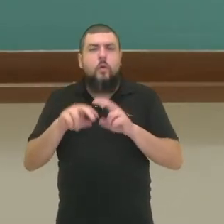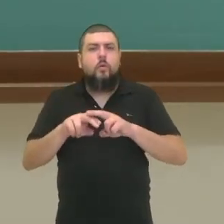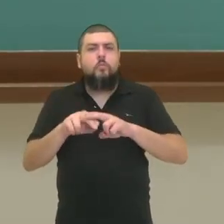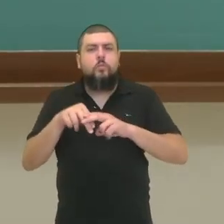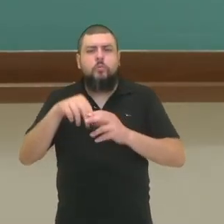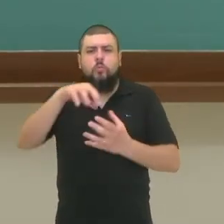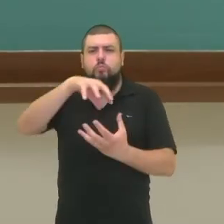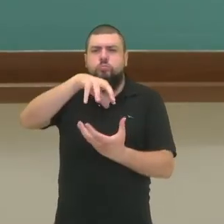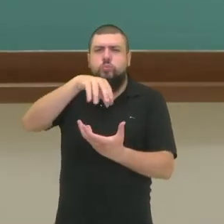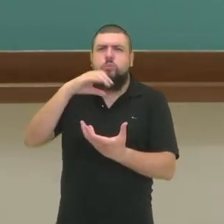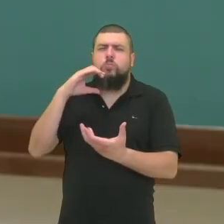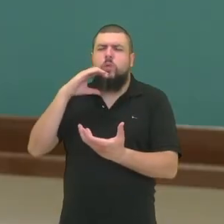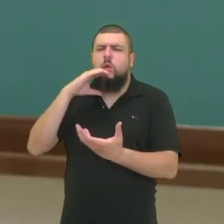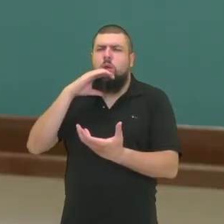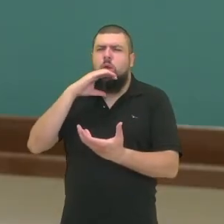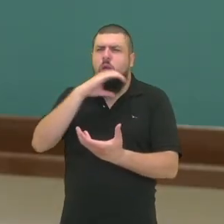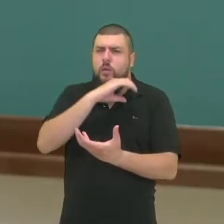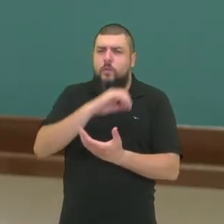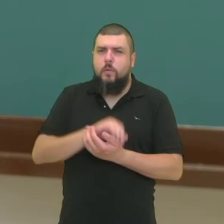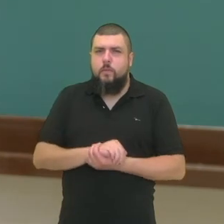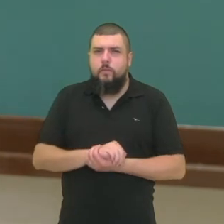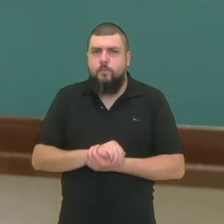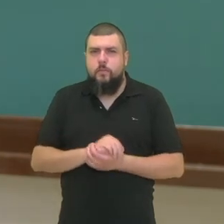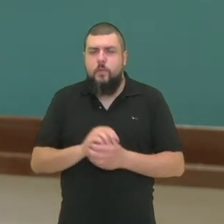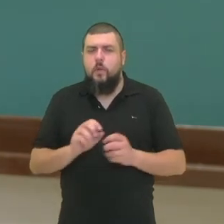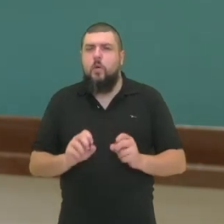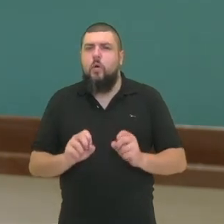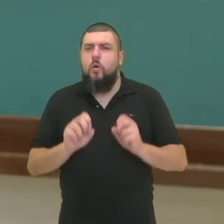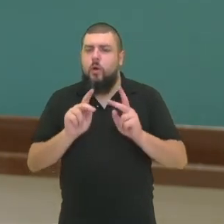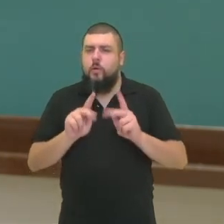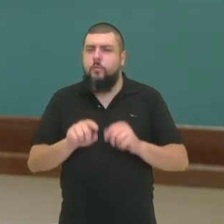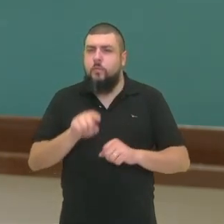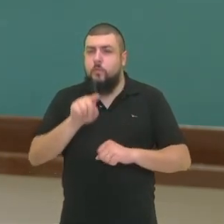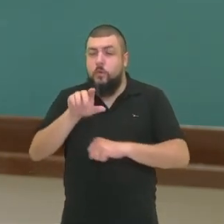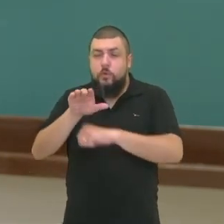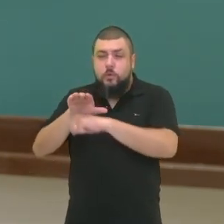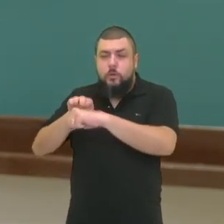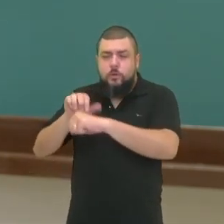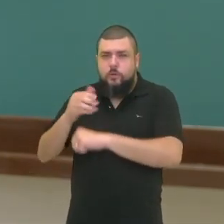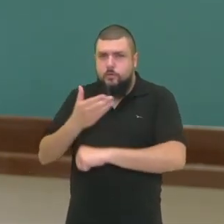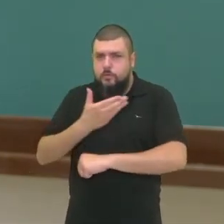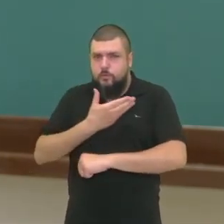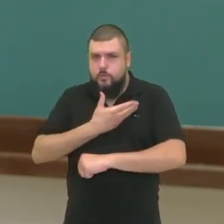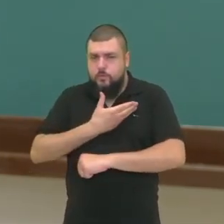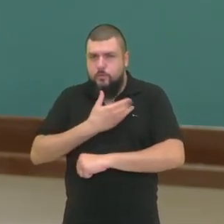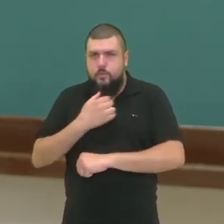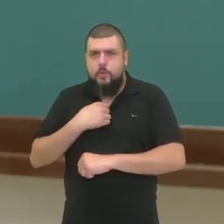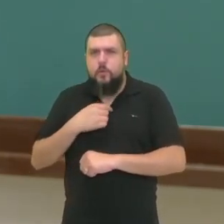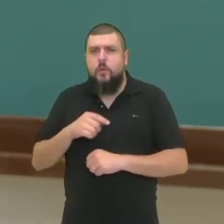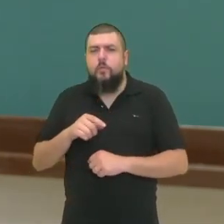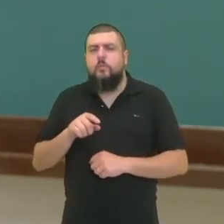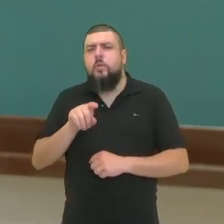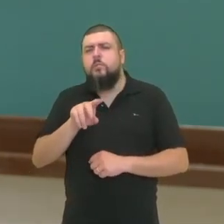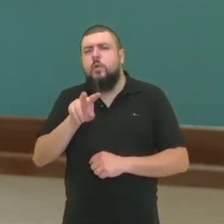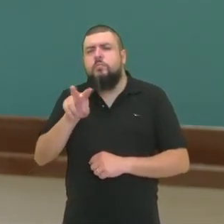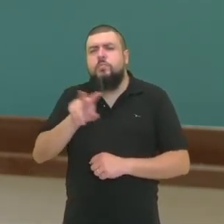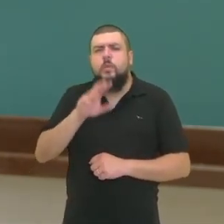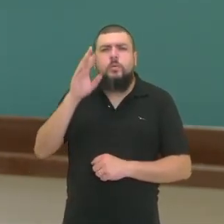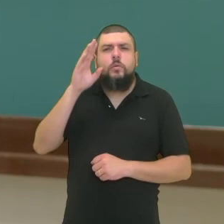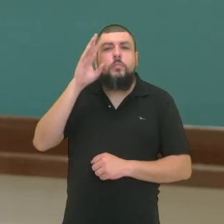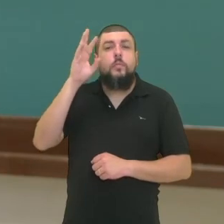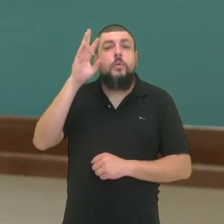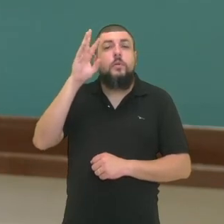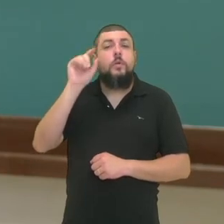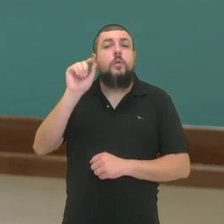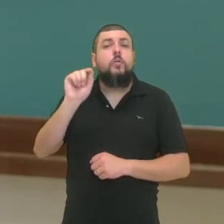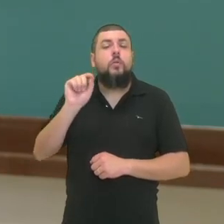eu quero? Junto aí com um colega, você vai chamar um colega, imagine que vocês são o quê?